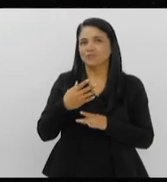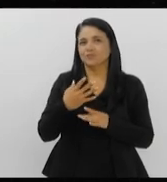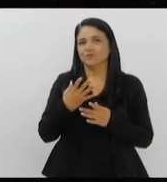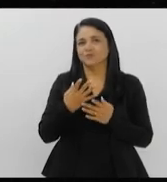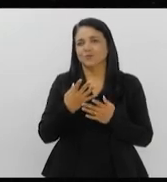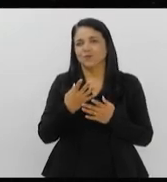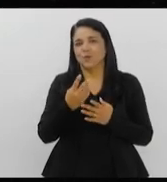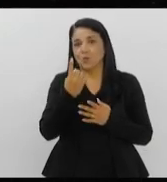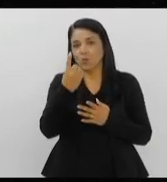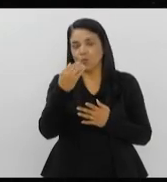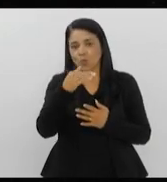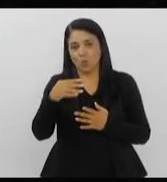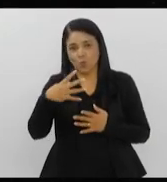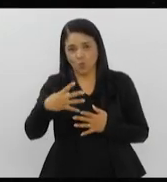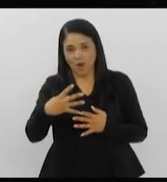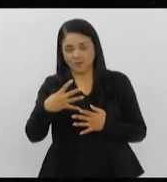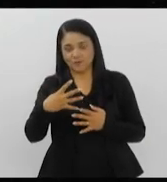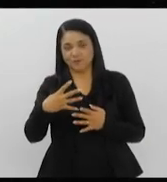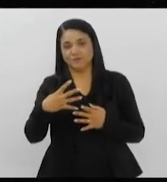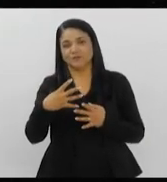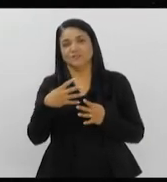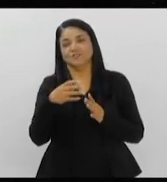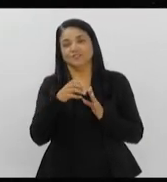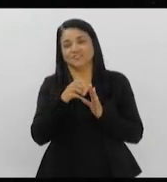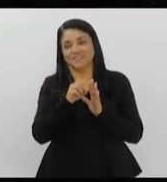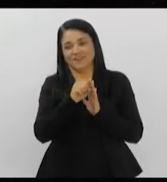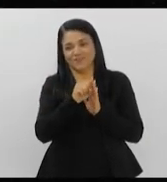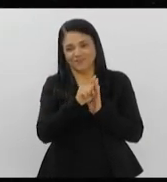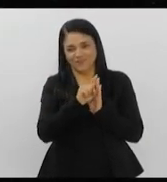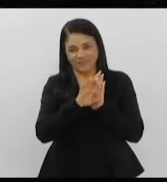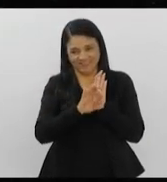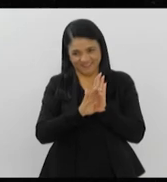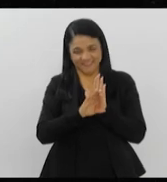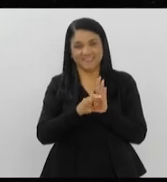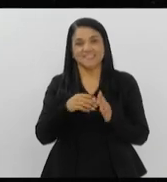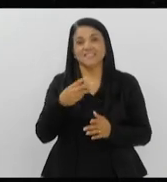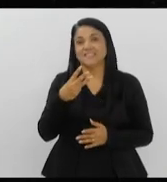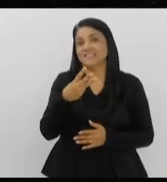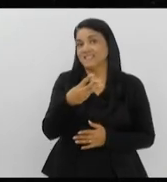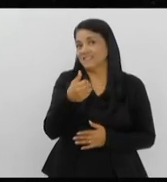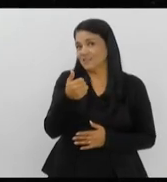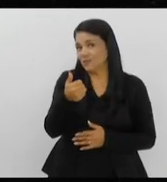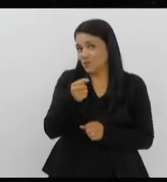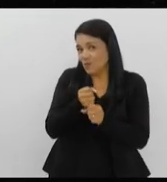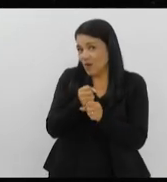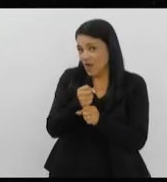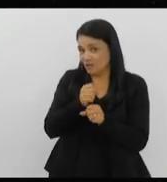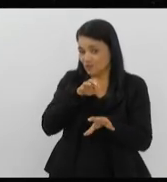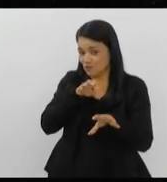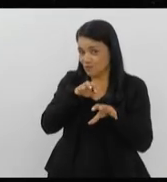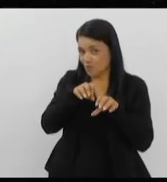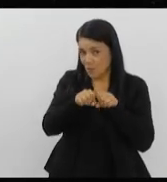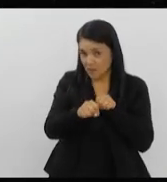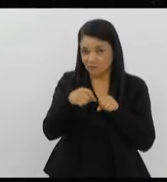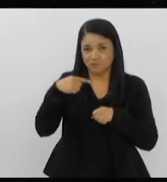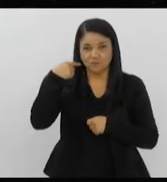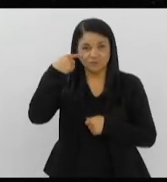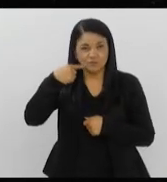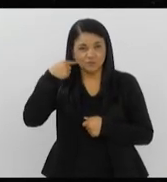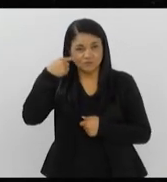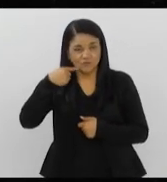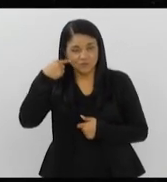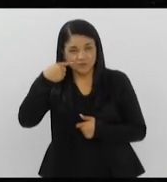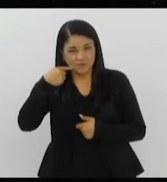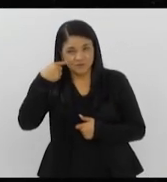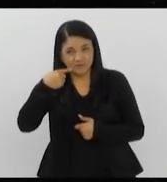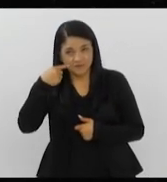na entrevista são 31 anos de formado 31 anos de uma advocacia que diuturna